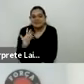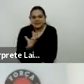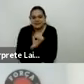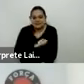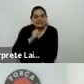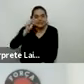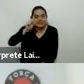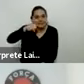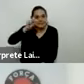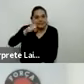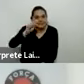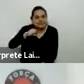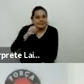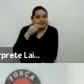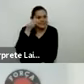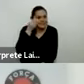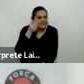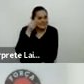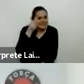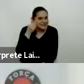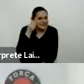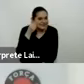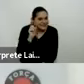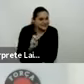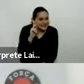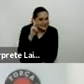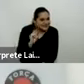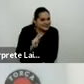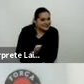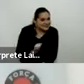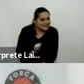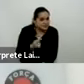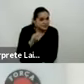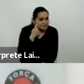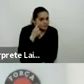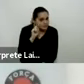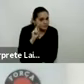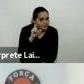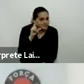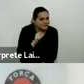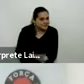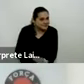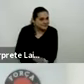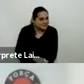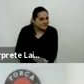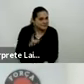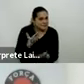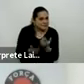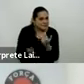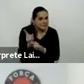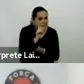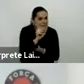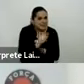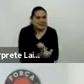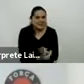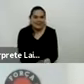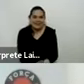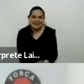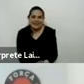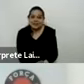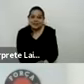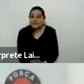e experimentar, tá, gente? Fiquem de olho, não fiquem para trás. Corram